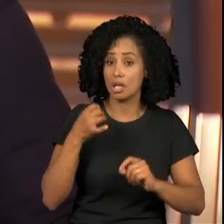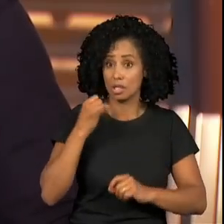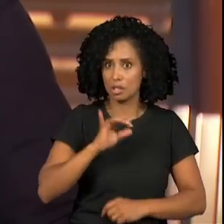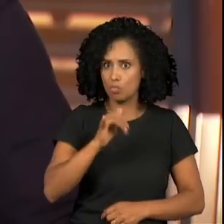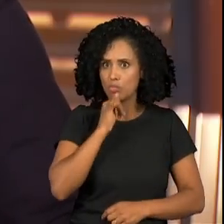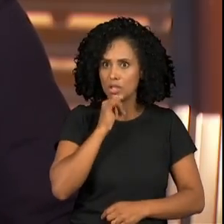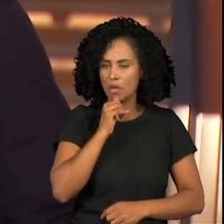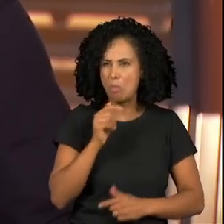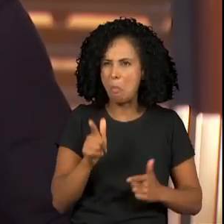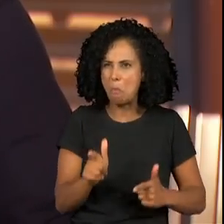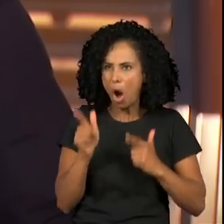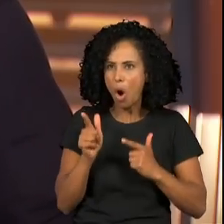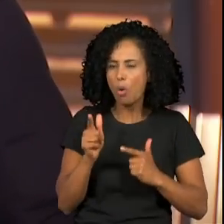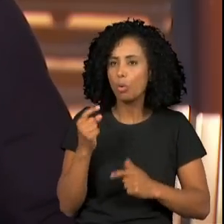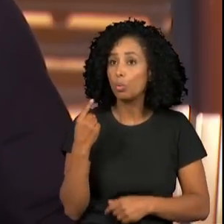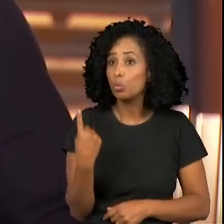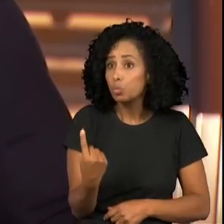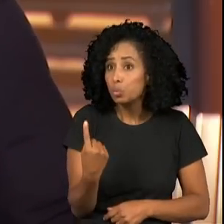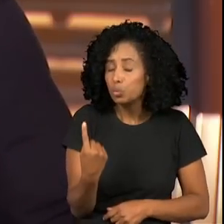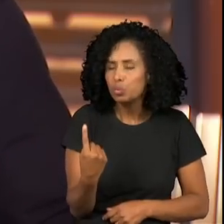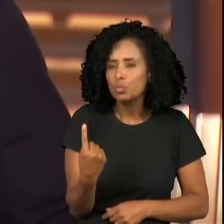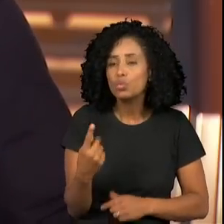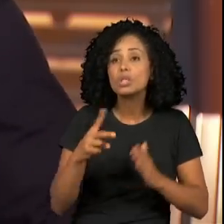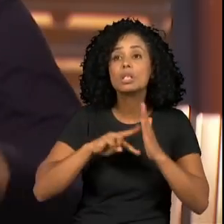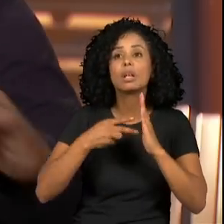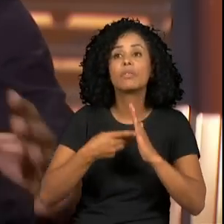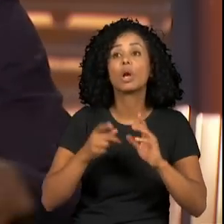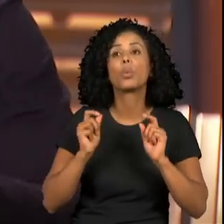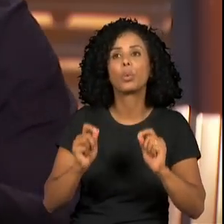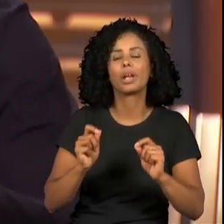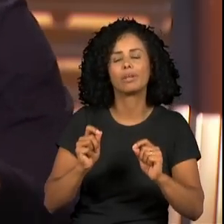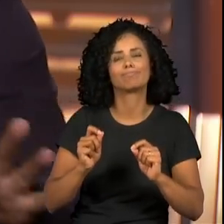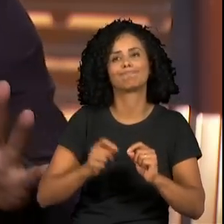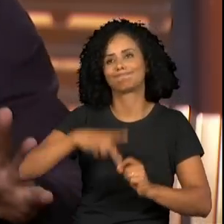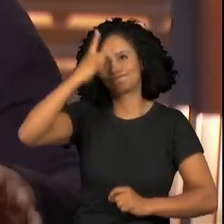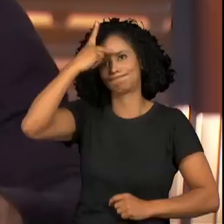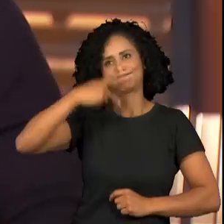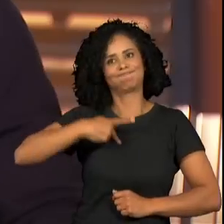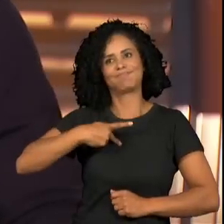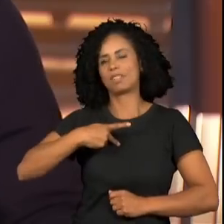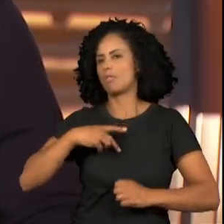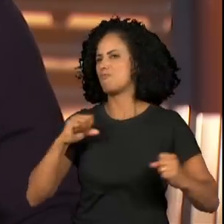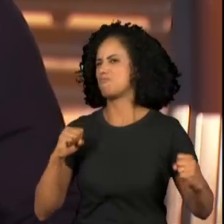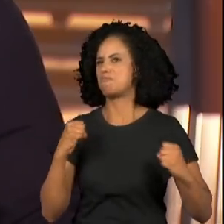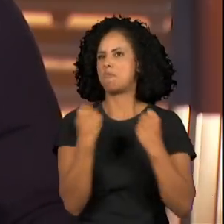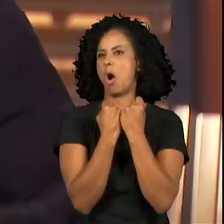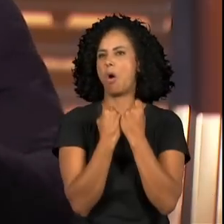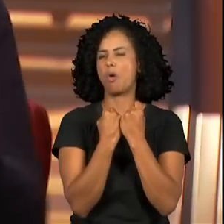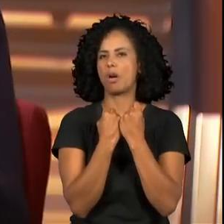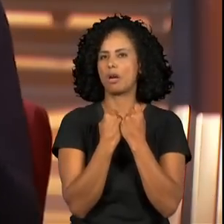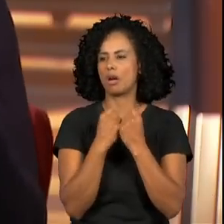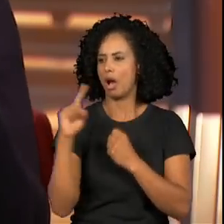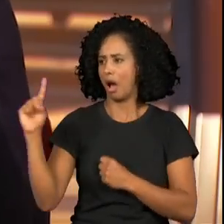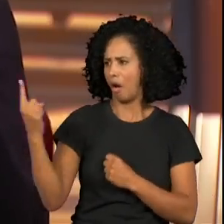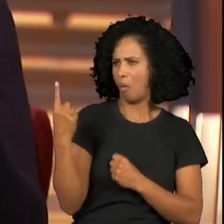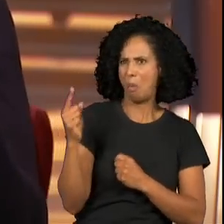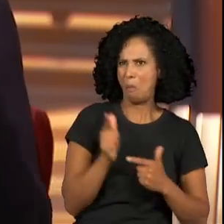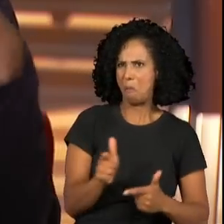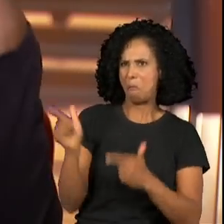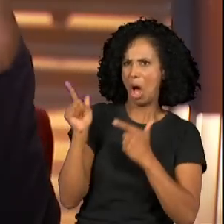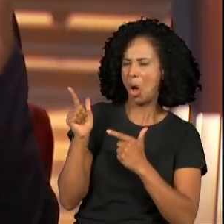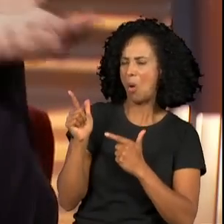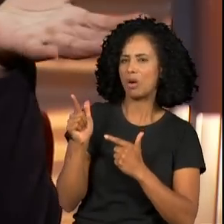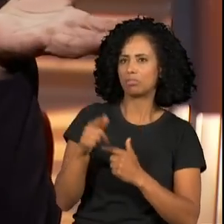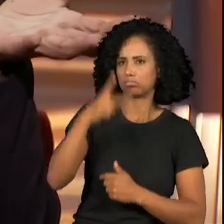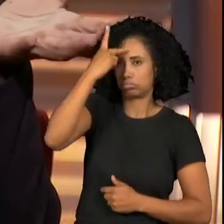um tiro, esse tiro caracteriza, dependendo da situação, legítima defesa. Então tem muitos casos, que muitos